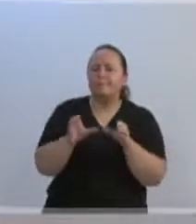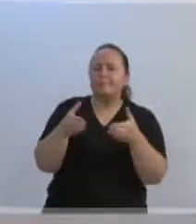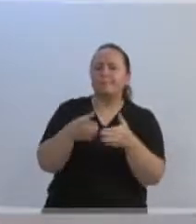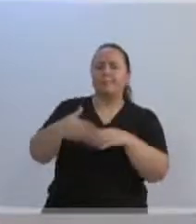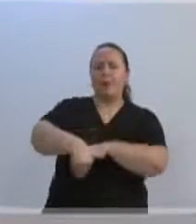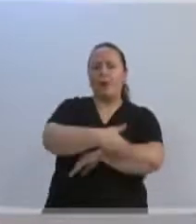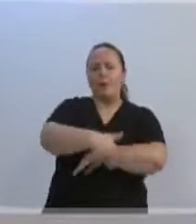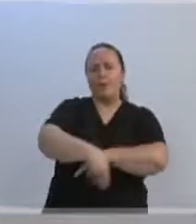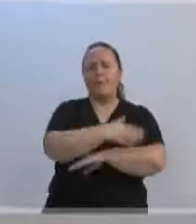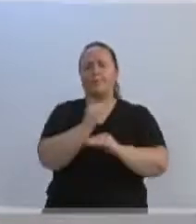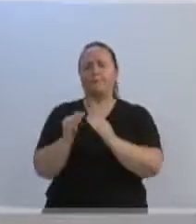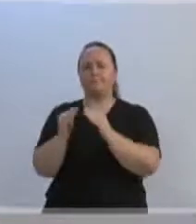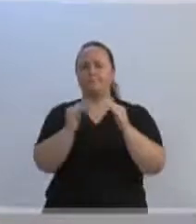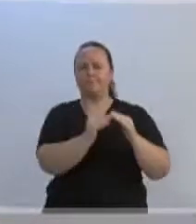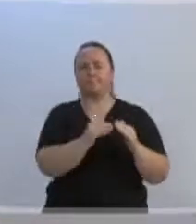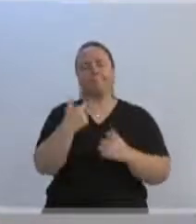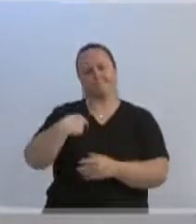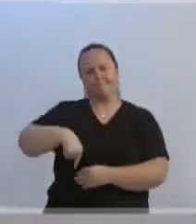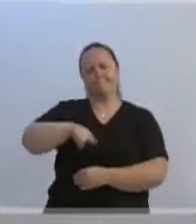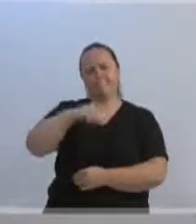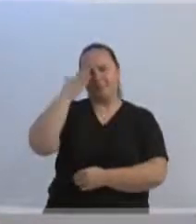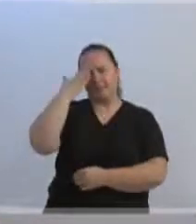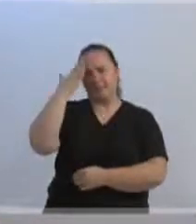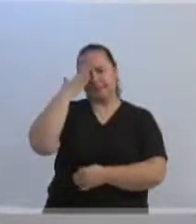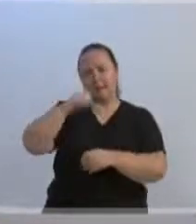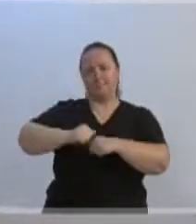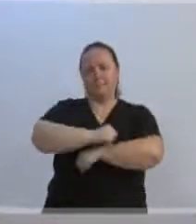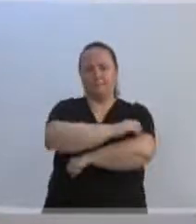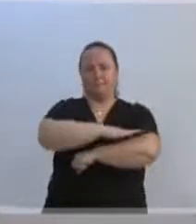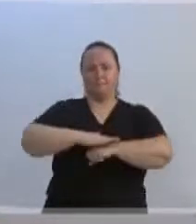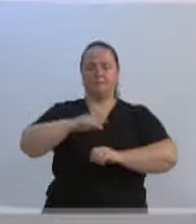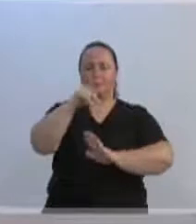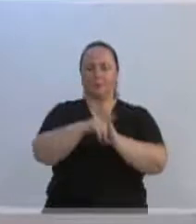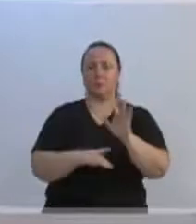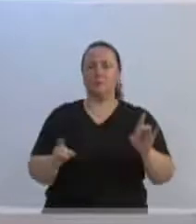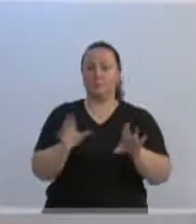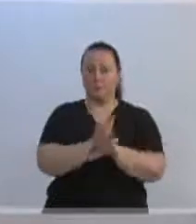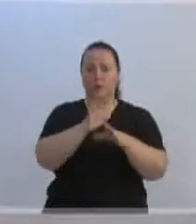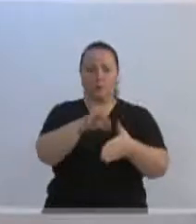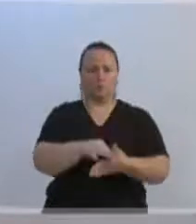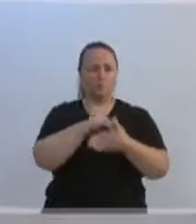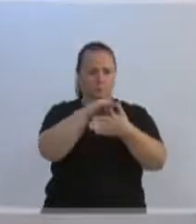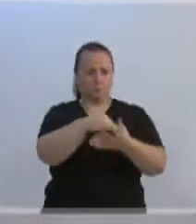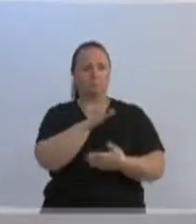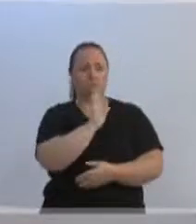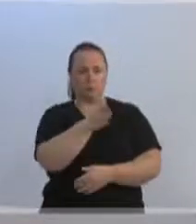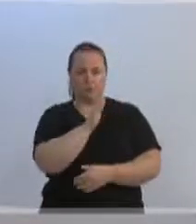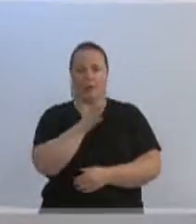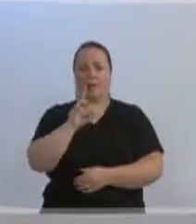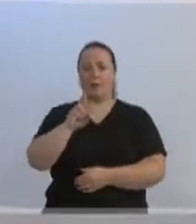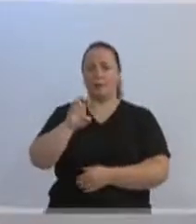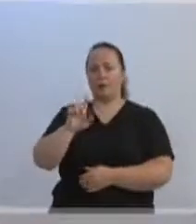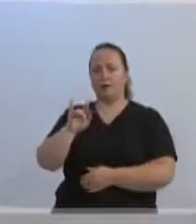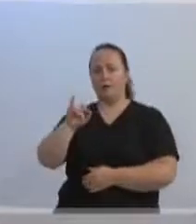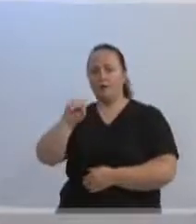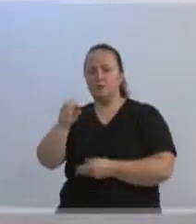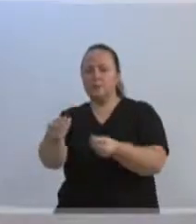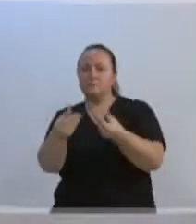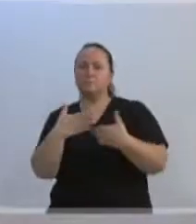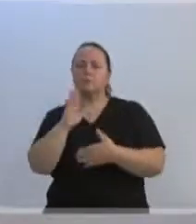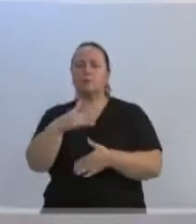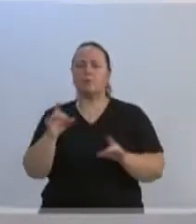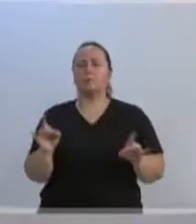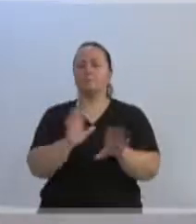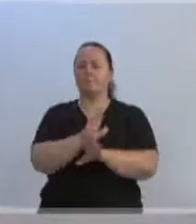asfalto é já tem os projetos prontos viu o líder do governo o esta semana passou que está pronto os projetos do